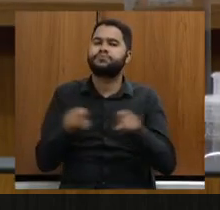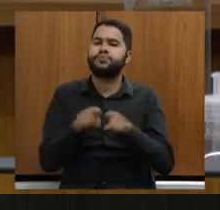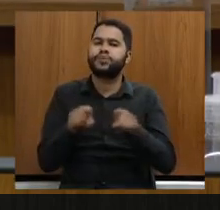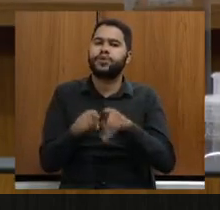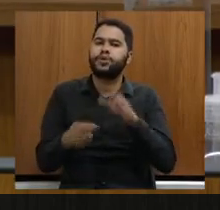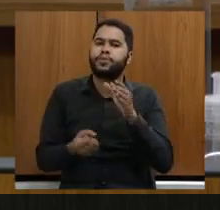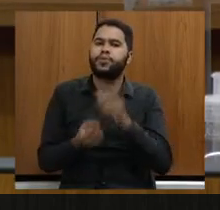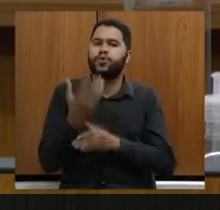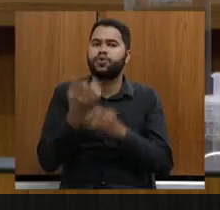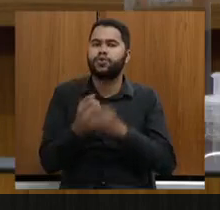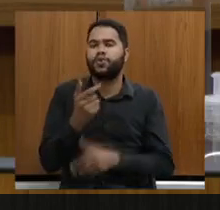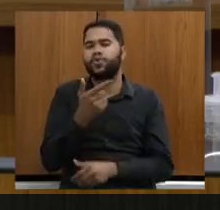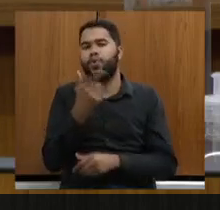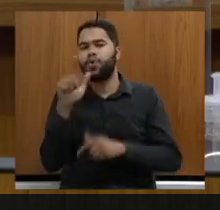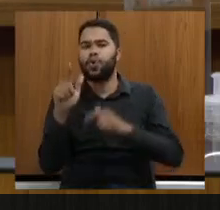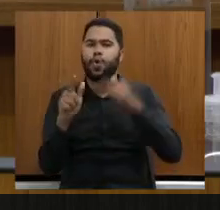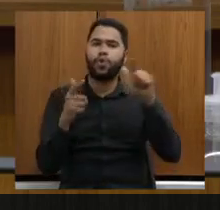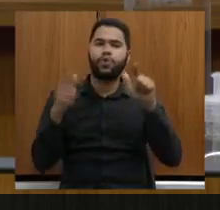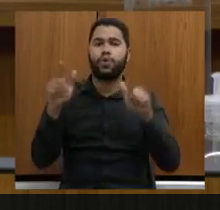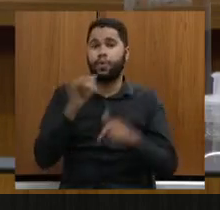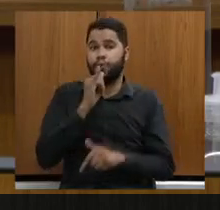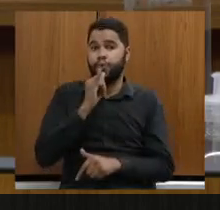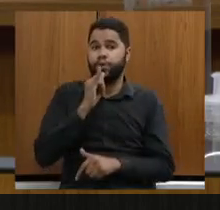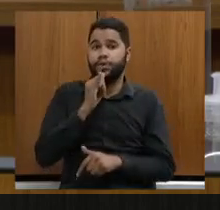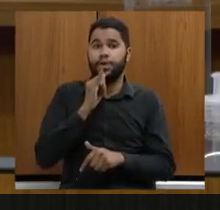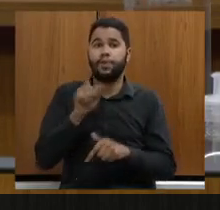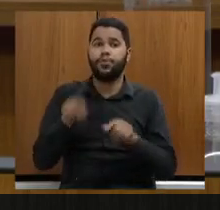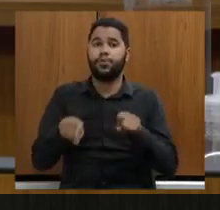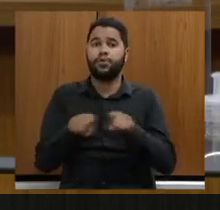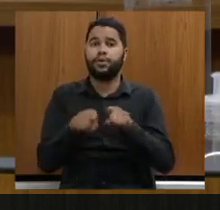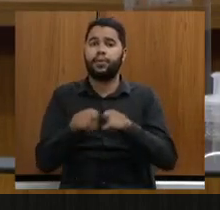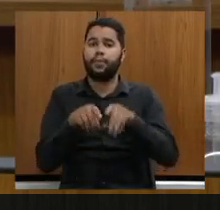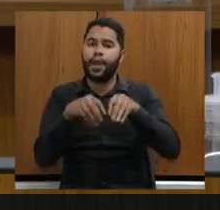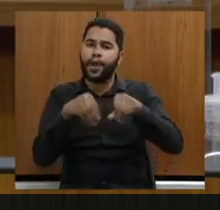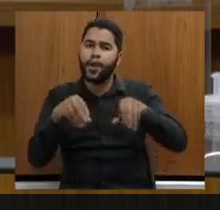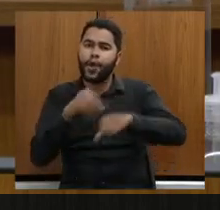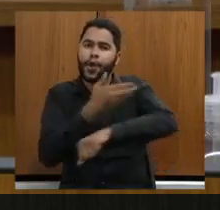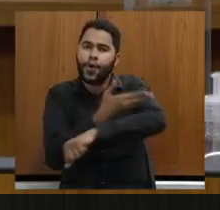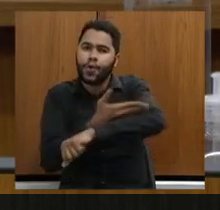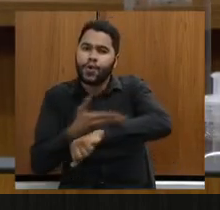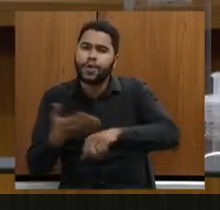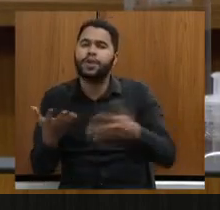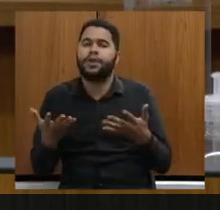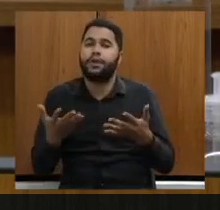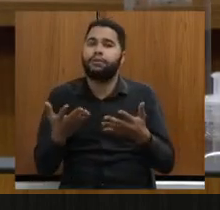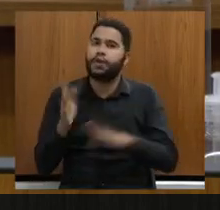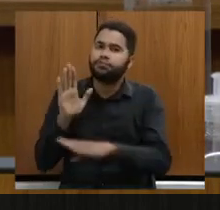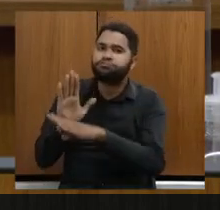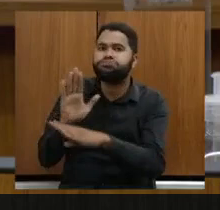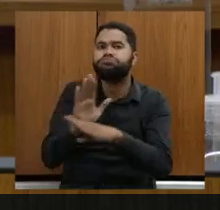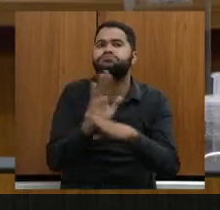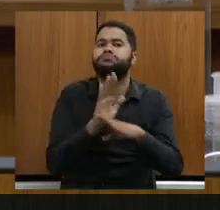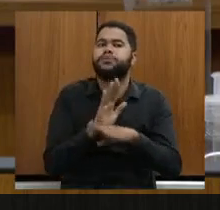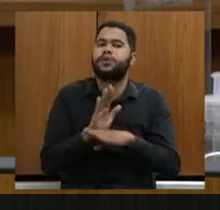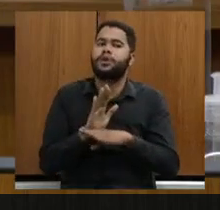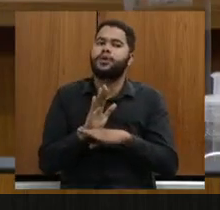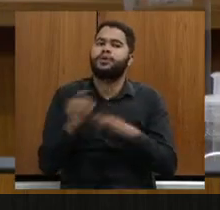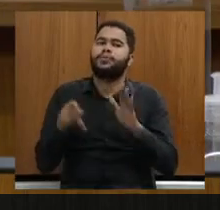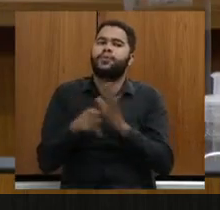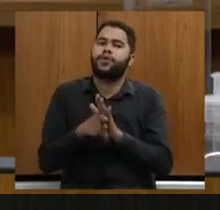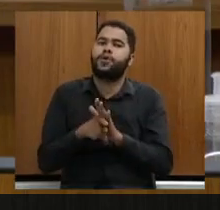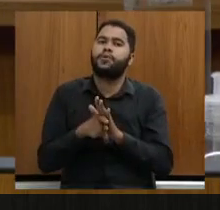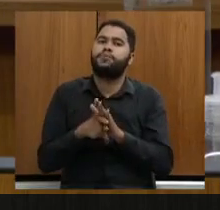incentivo à produção de outras silagem diferentes como por exemplo trigo a gente tem que buscar esse apoio para os condutores de levar a